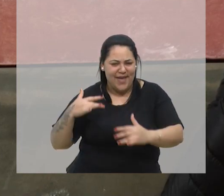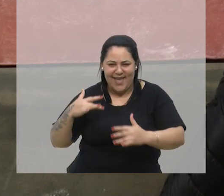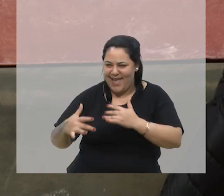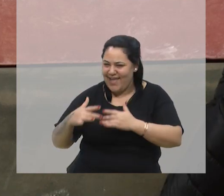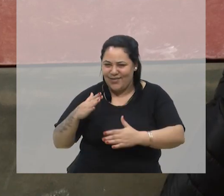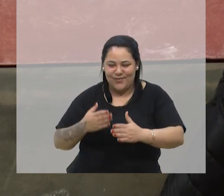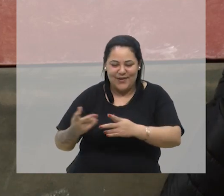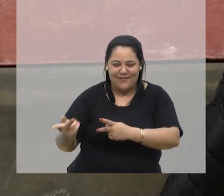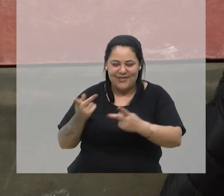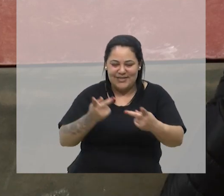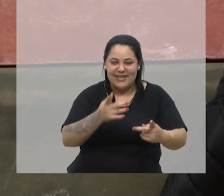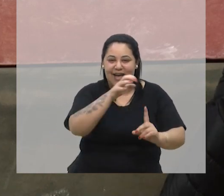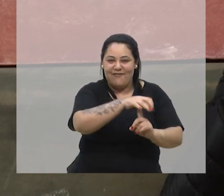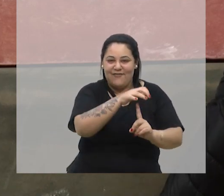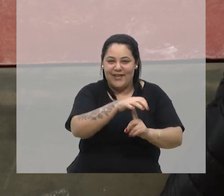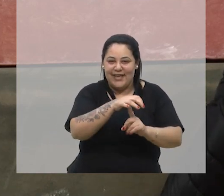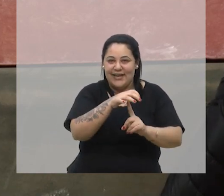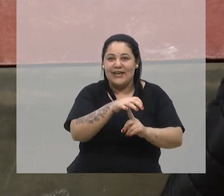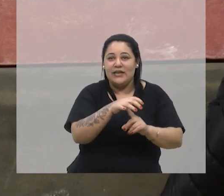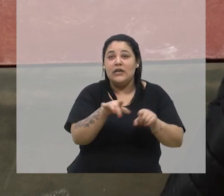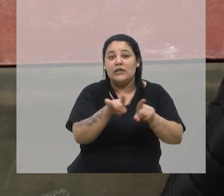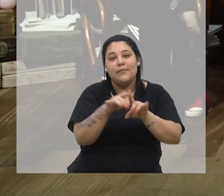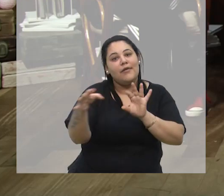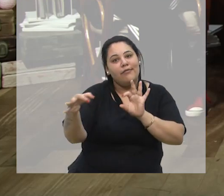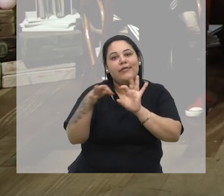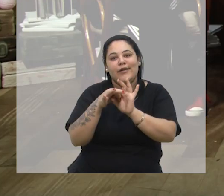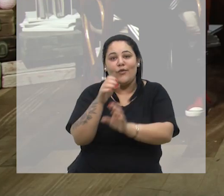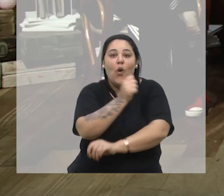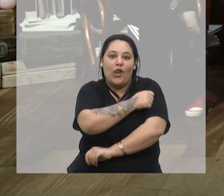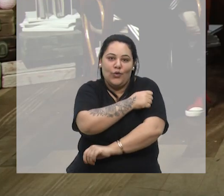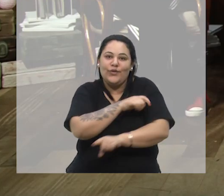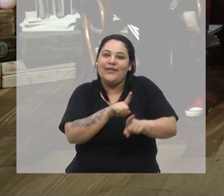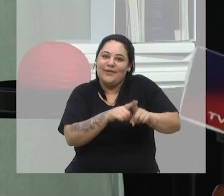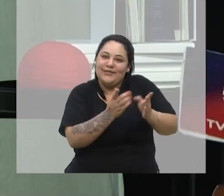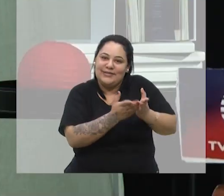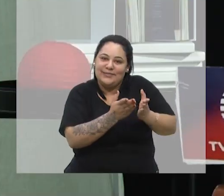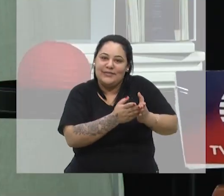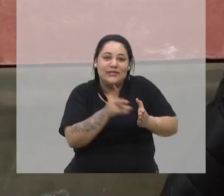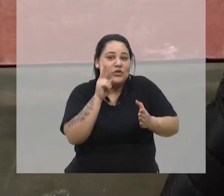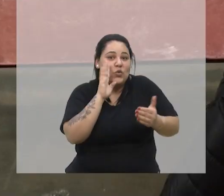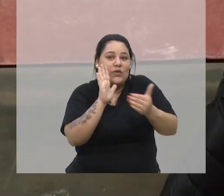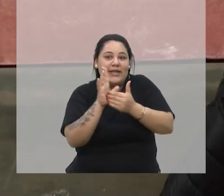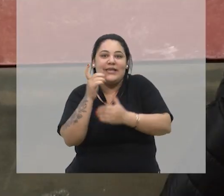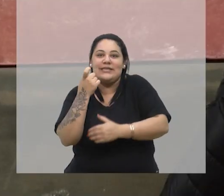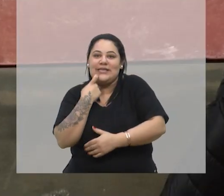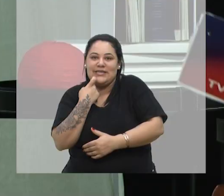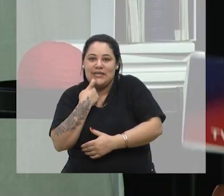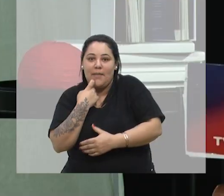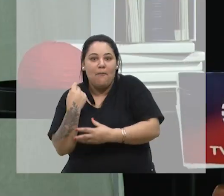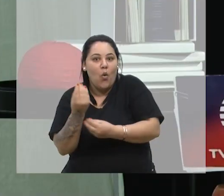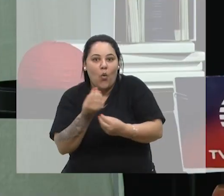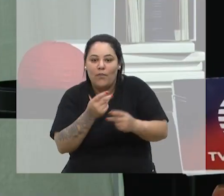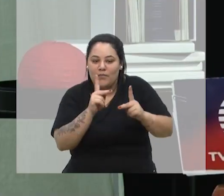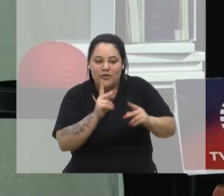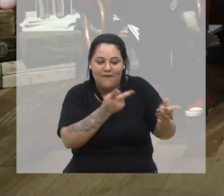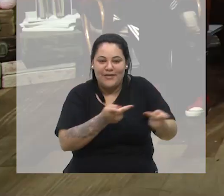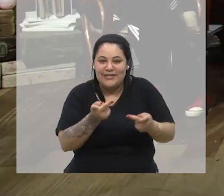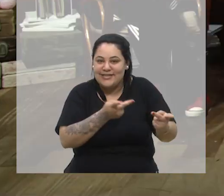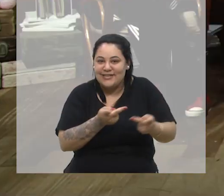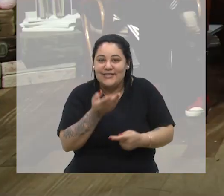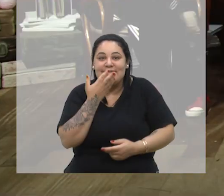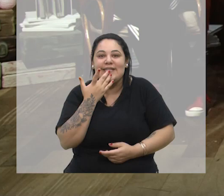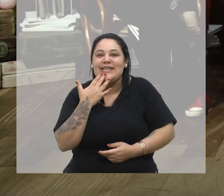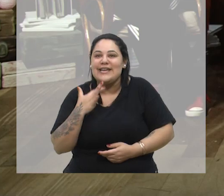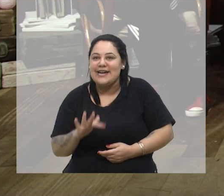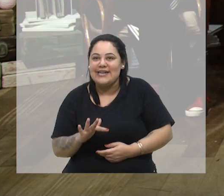essa... movimento para o pessoal vir até a feira, né? Faz uma aproximação com as escolas, para os estudantes também durante a semana daí, né? Daí, que... durante a